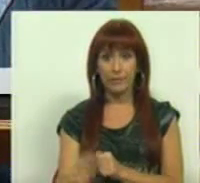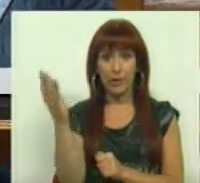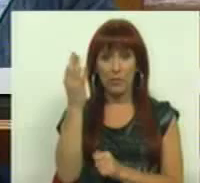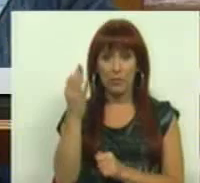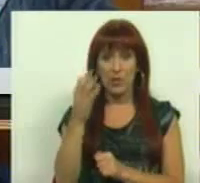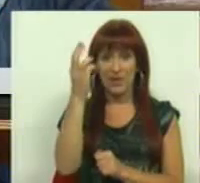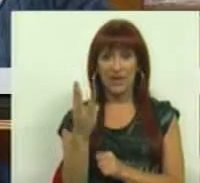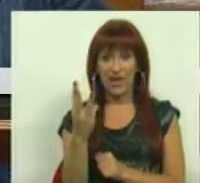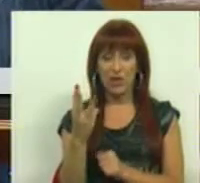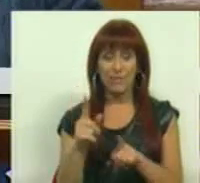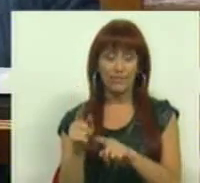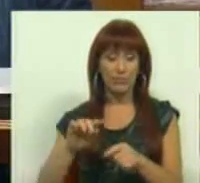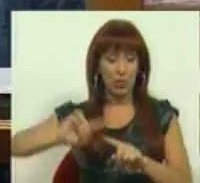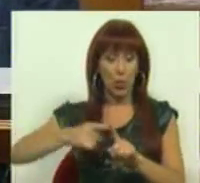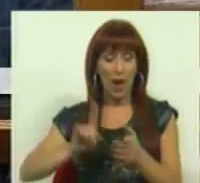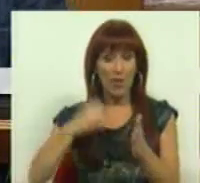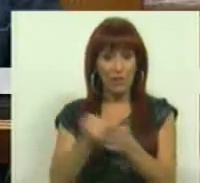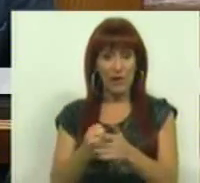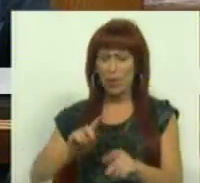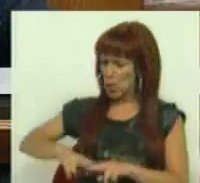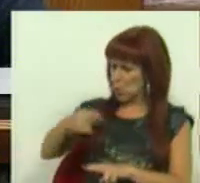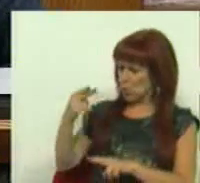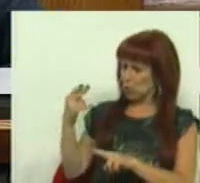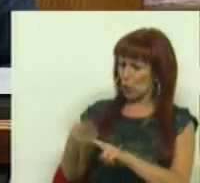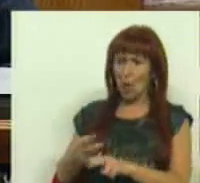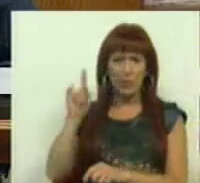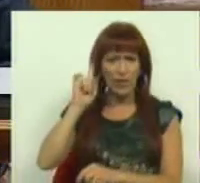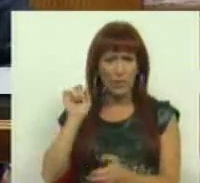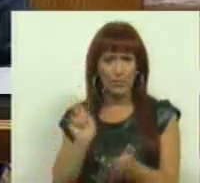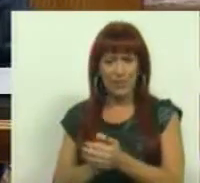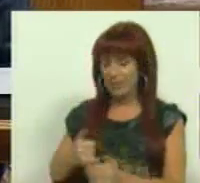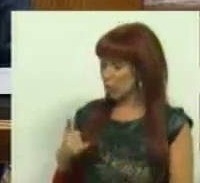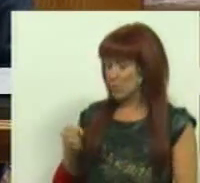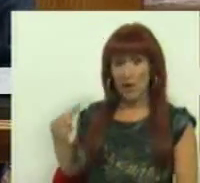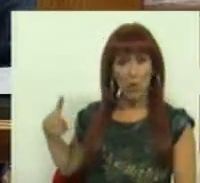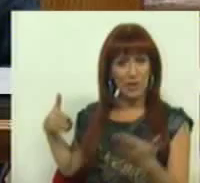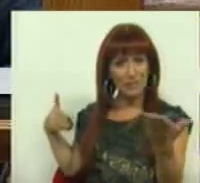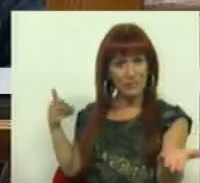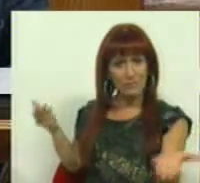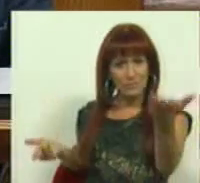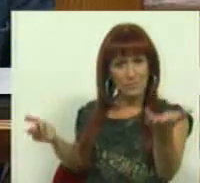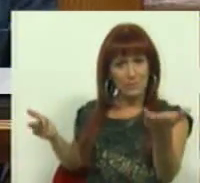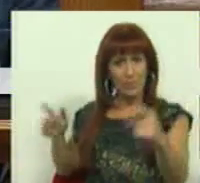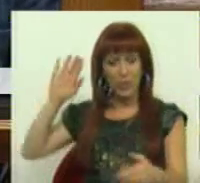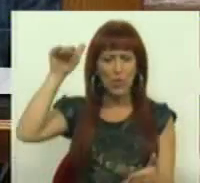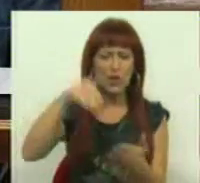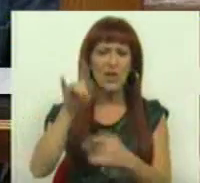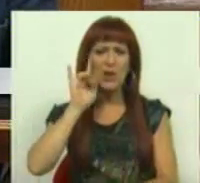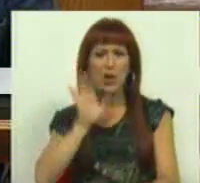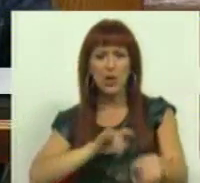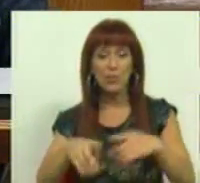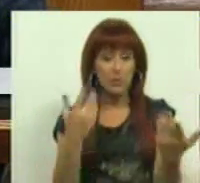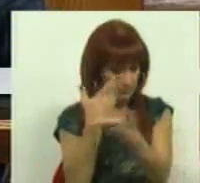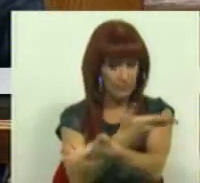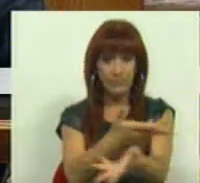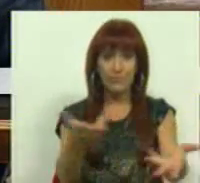no fim do ano, o dobro do valor registado em 2011. O resultado, senhoras e senhores deputados, está